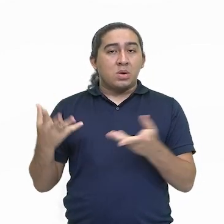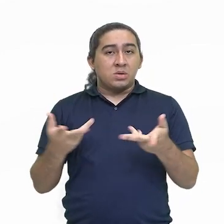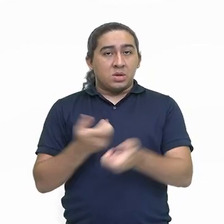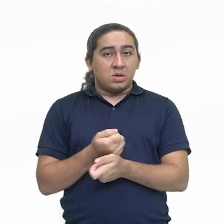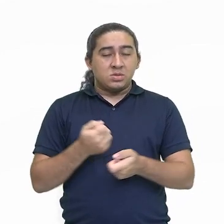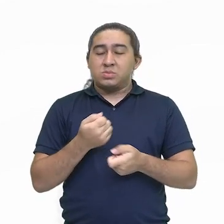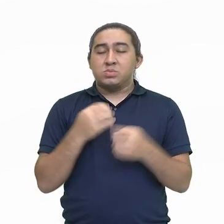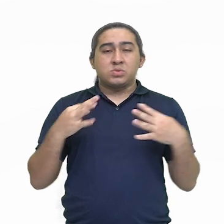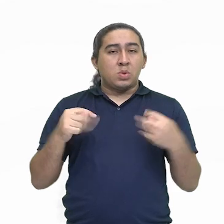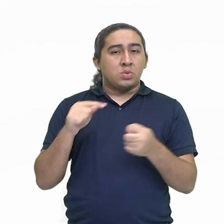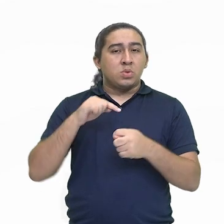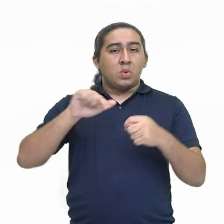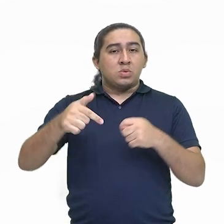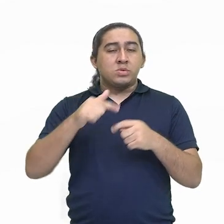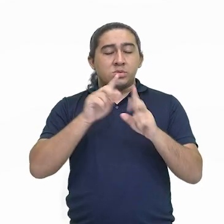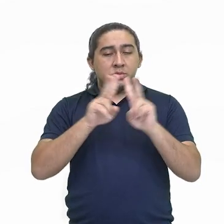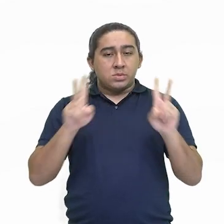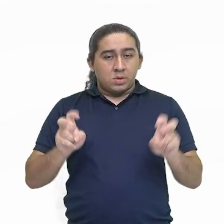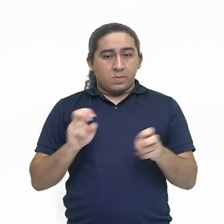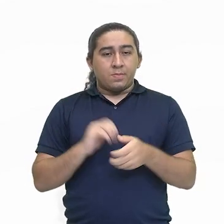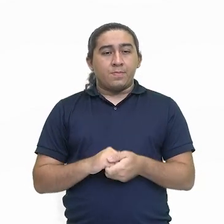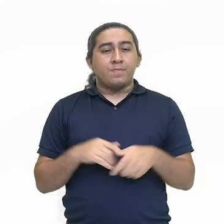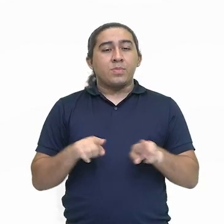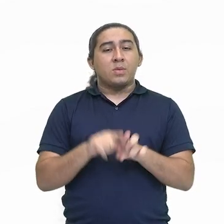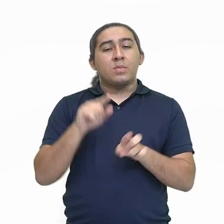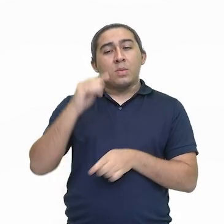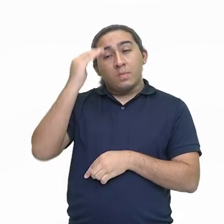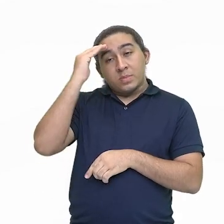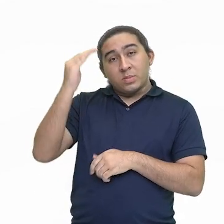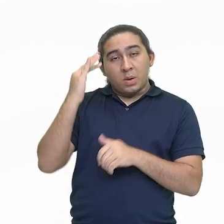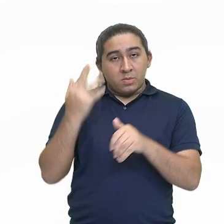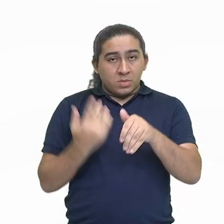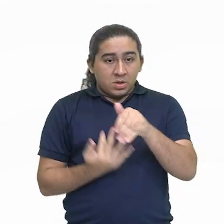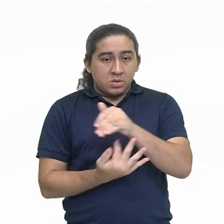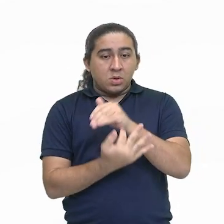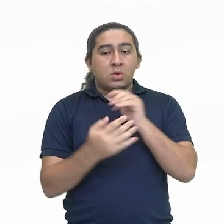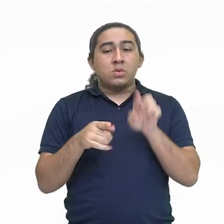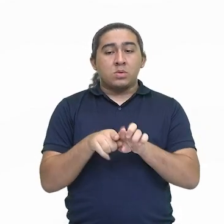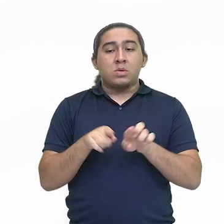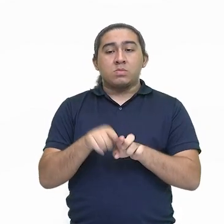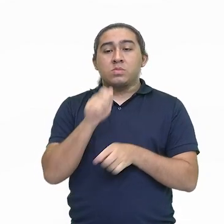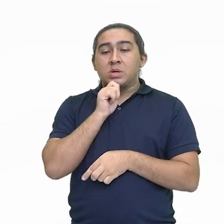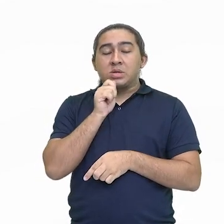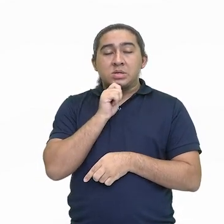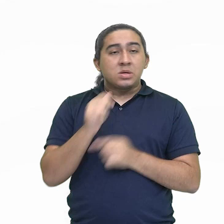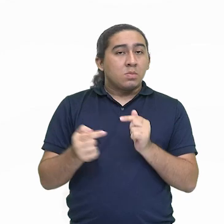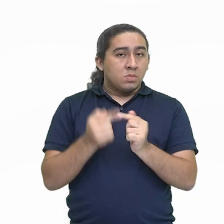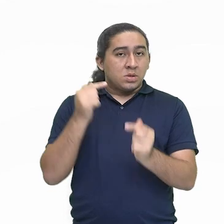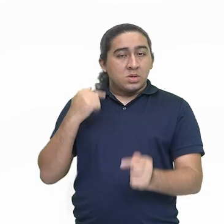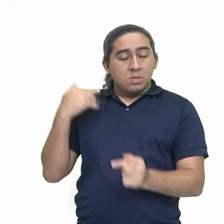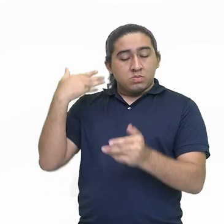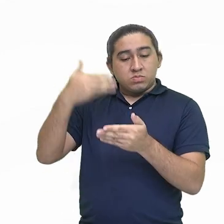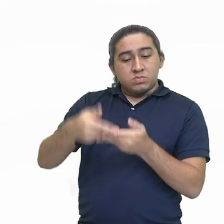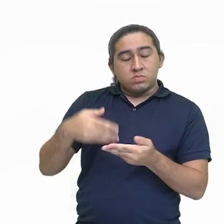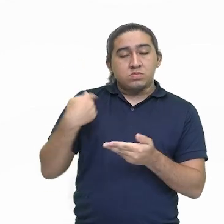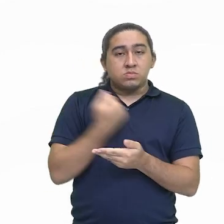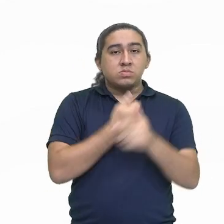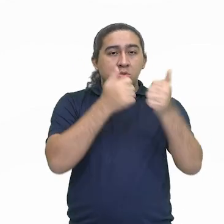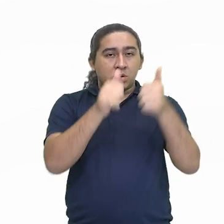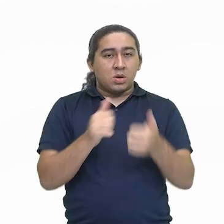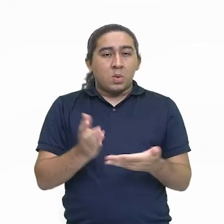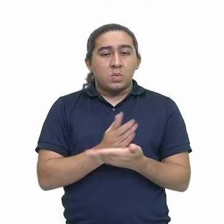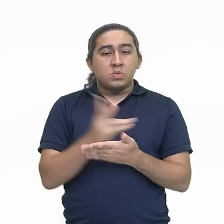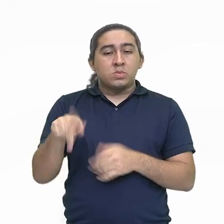questões. Aí nós temos os principais fluxos migratórios ainda nos últimos anos, a gente vai observar de